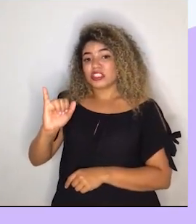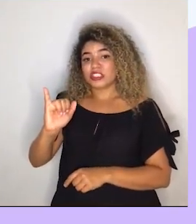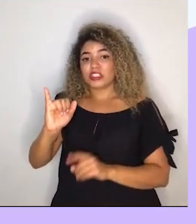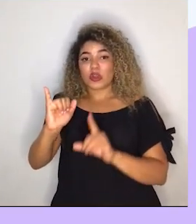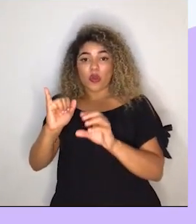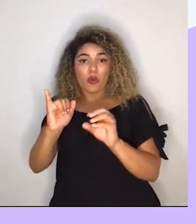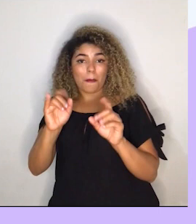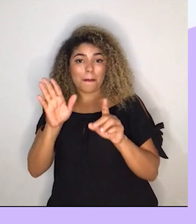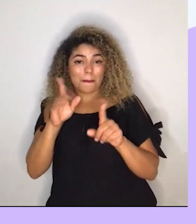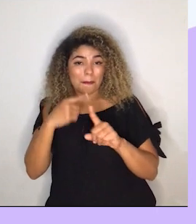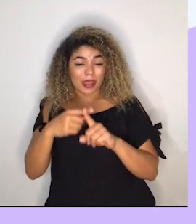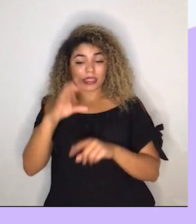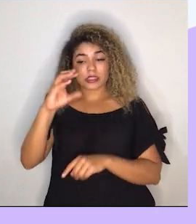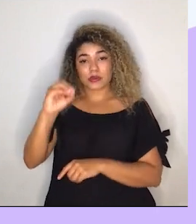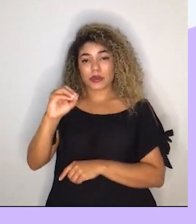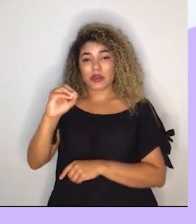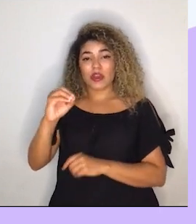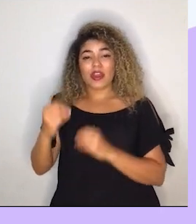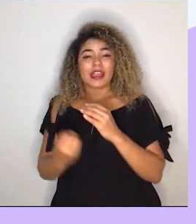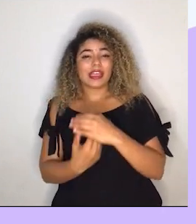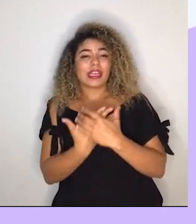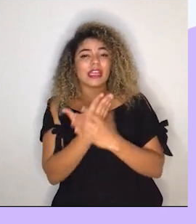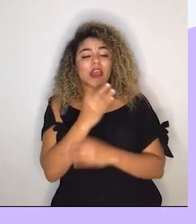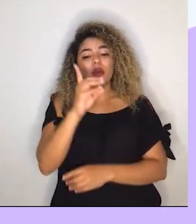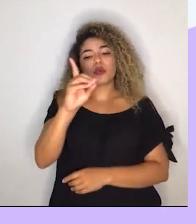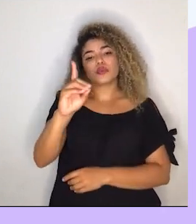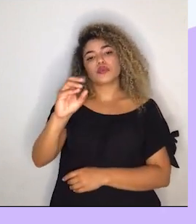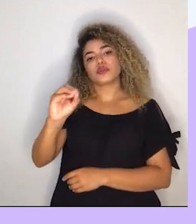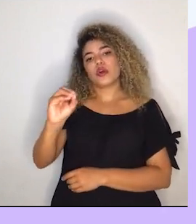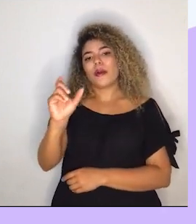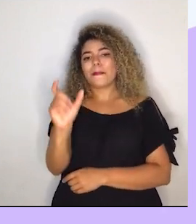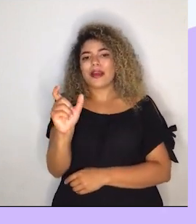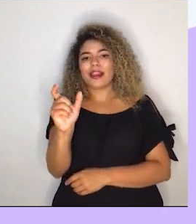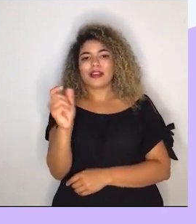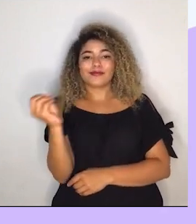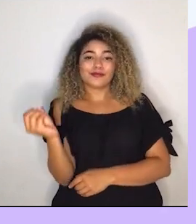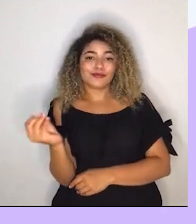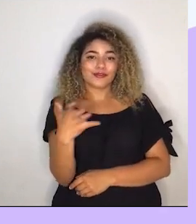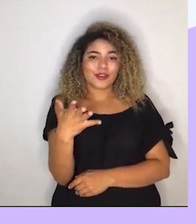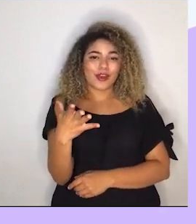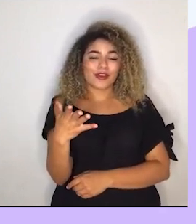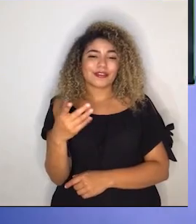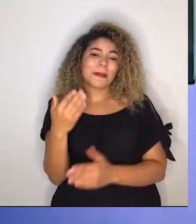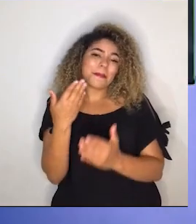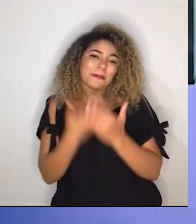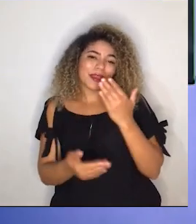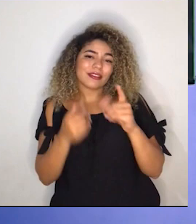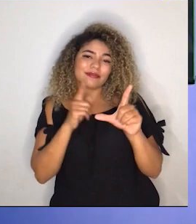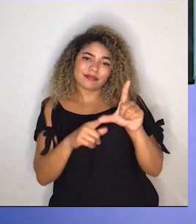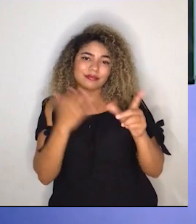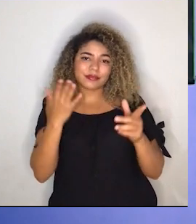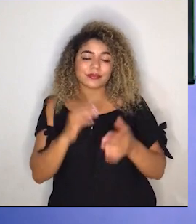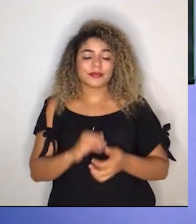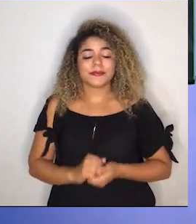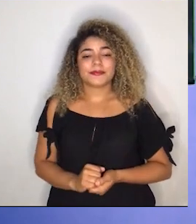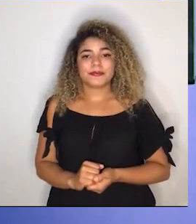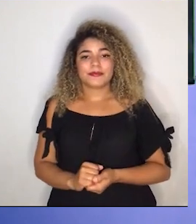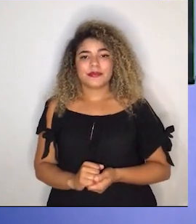o, temos a formação da preposição do, dentre outras tantas que temos em língua portuguesa.